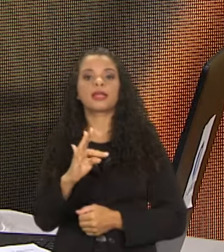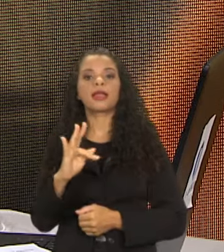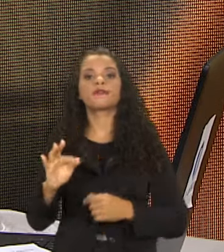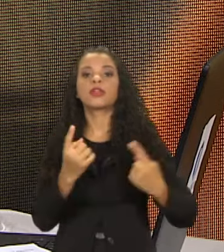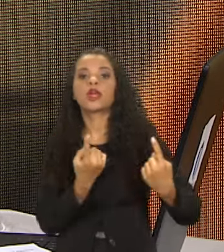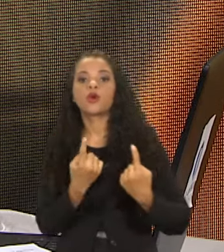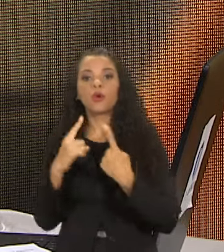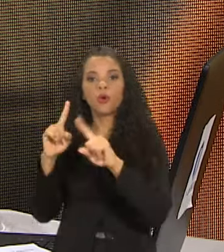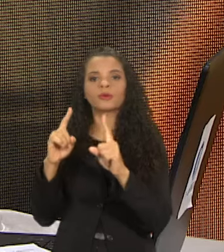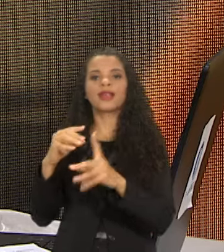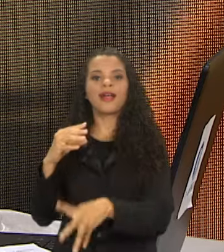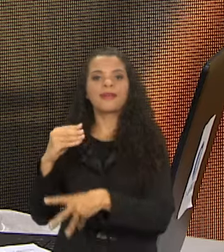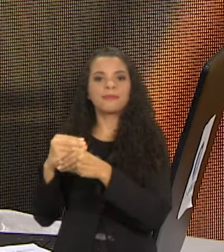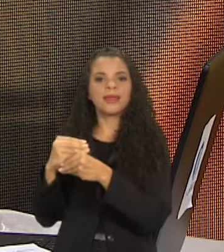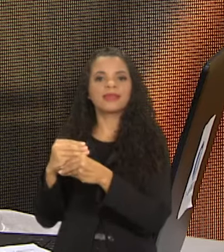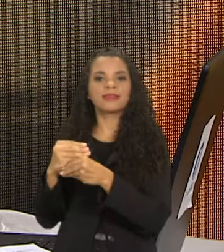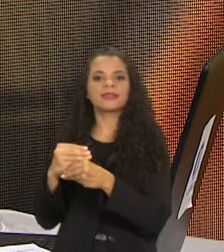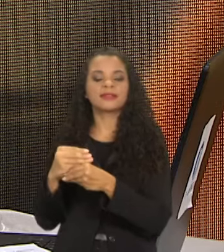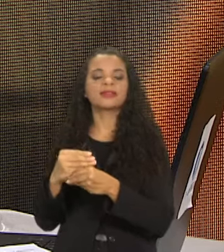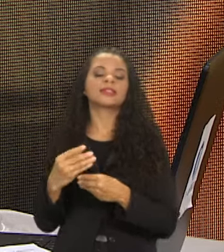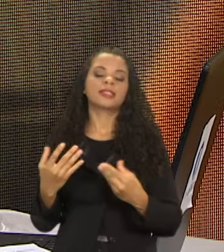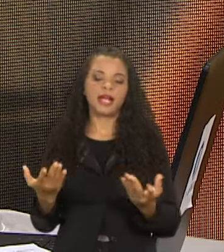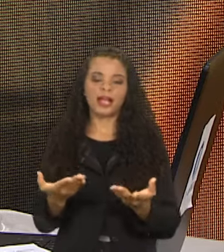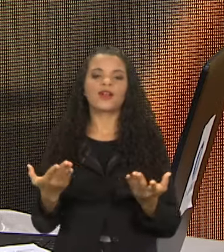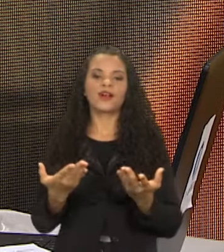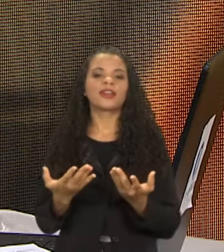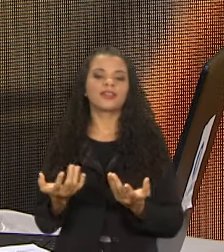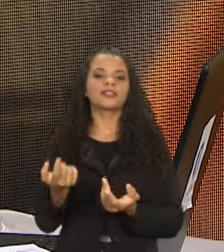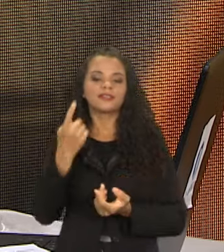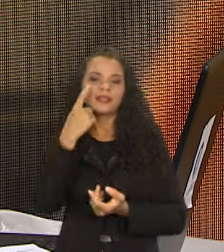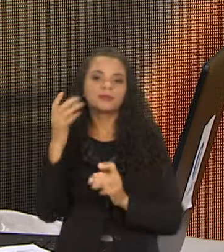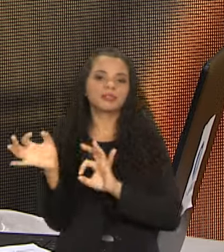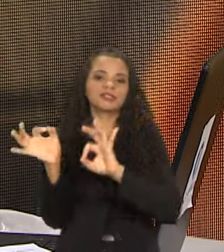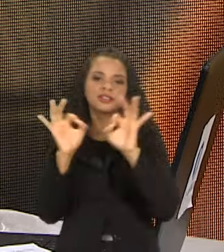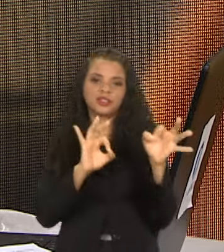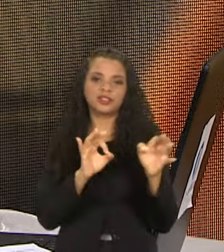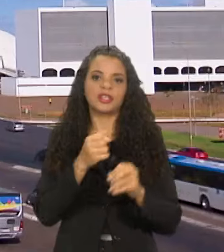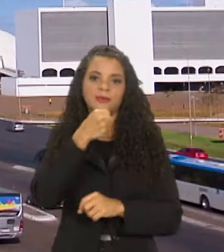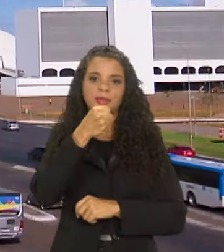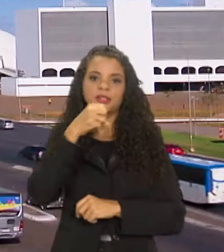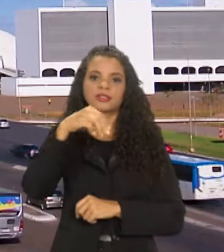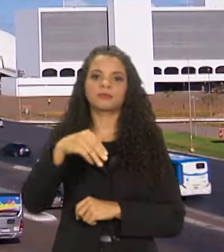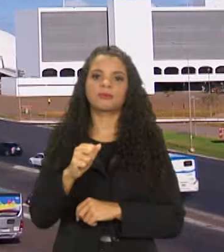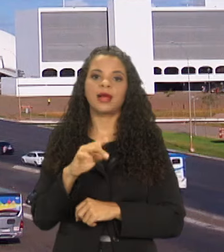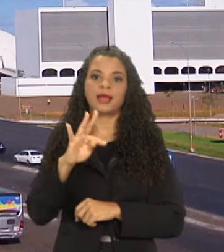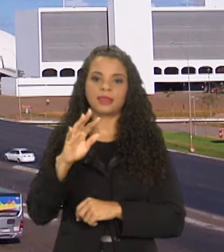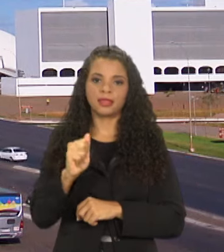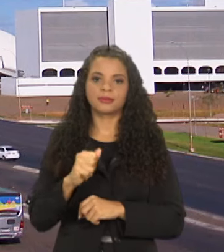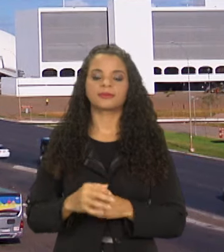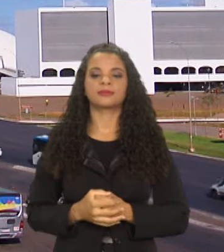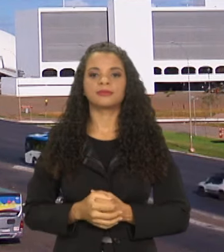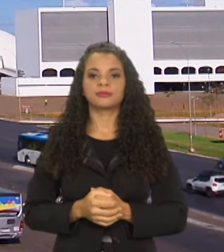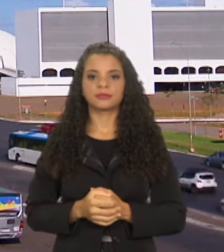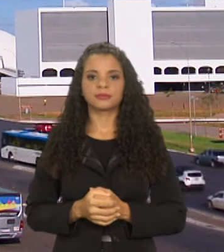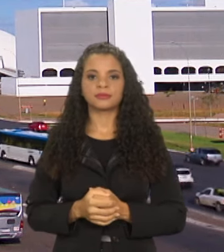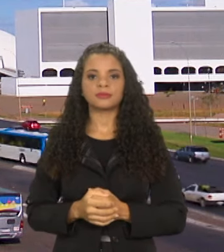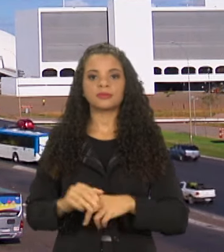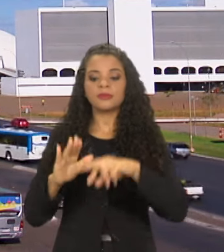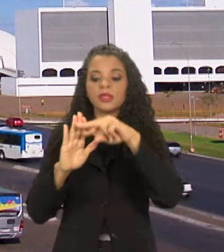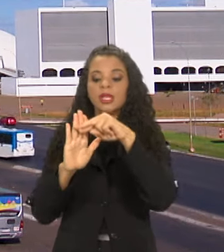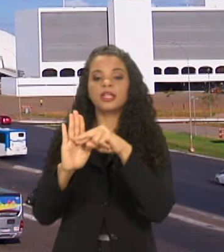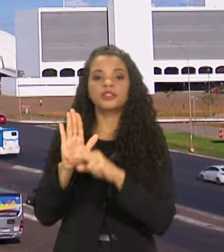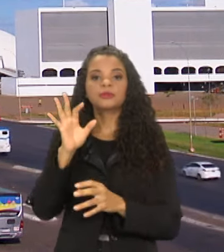questionando a constitucionalidade dela. Agora sim, nós vamos assistir a reportagem da Marta. Vamos lá. O regime jurídico único é o conjunto